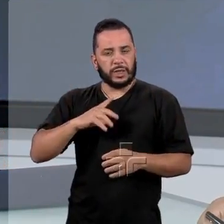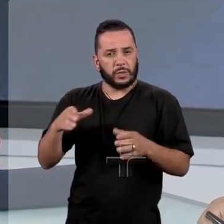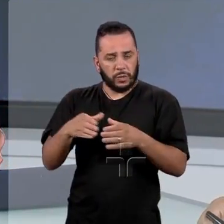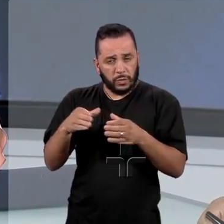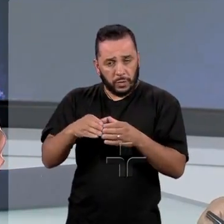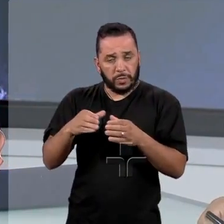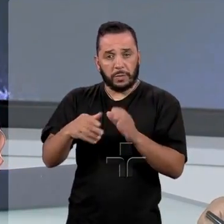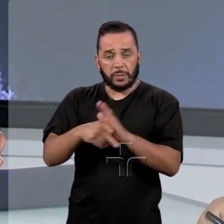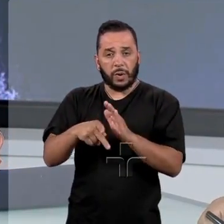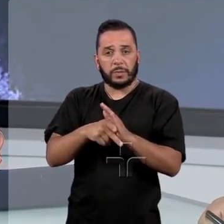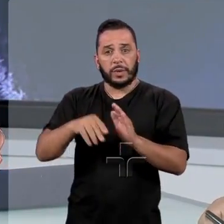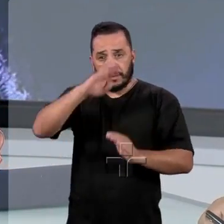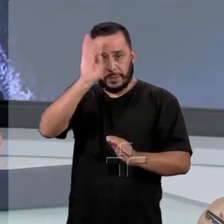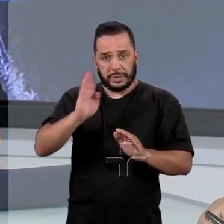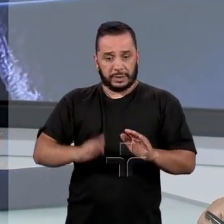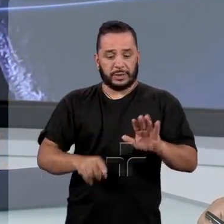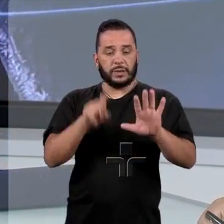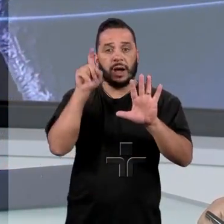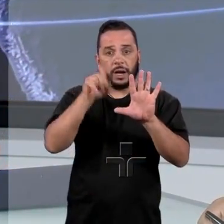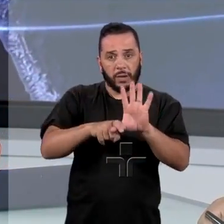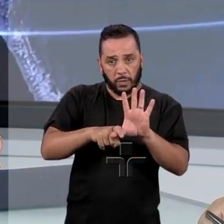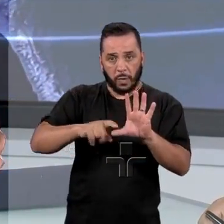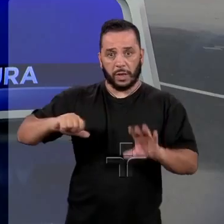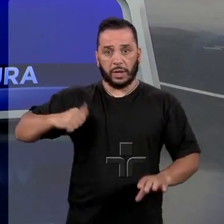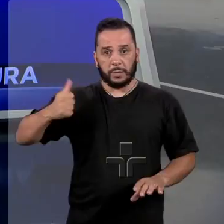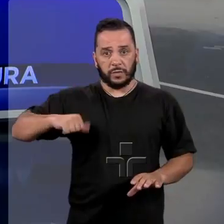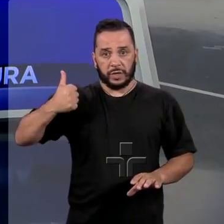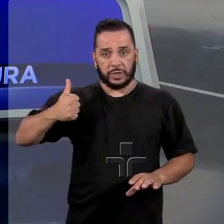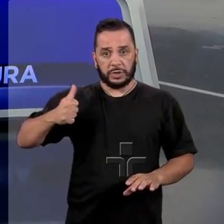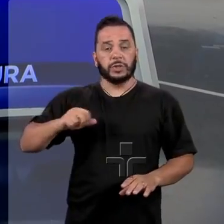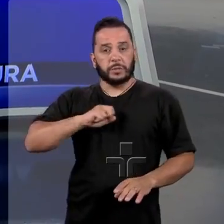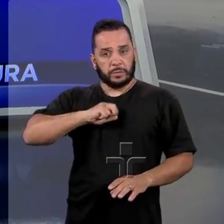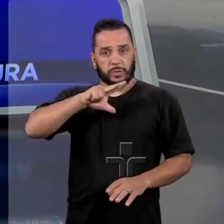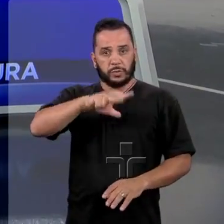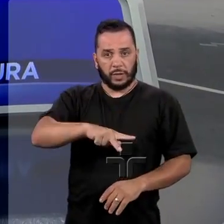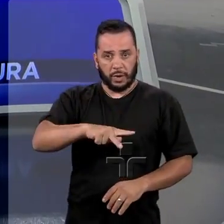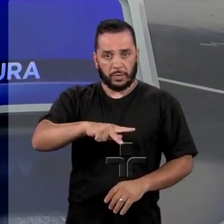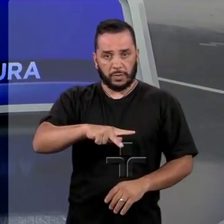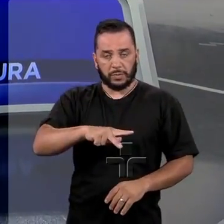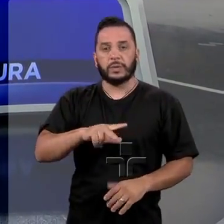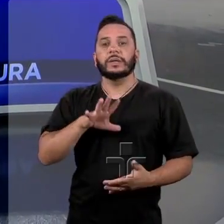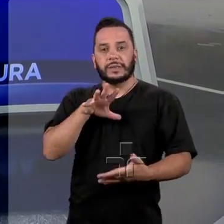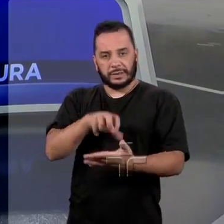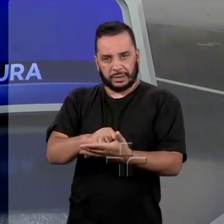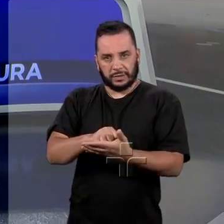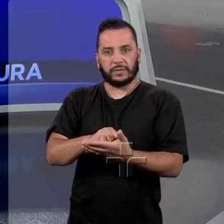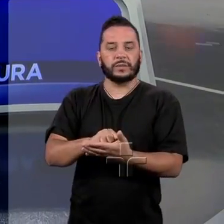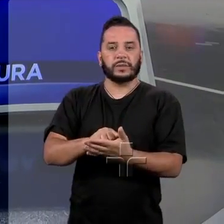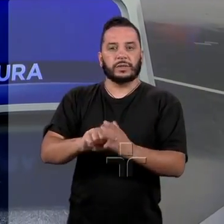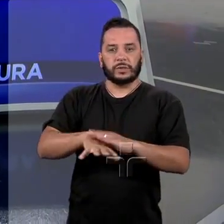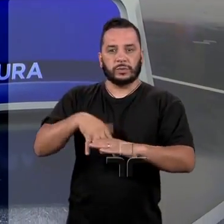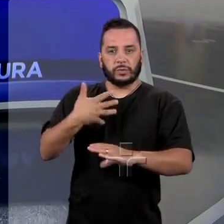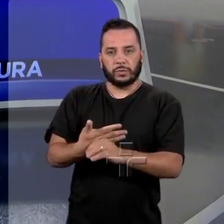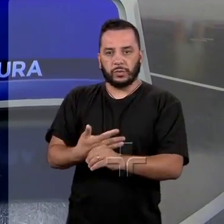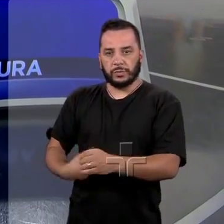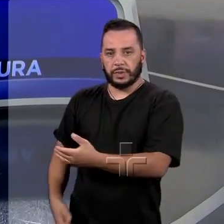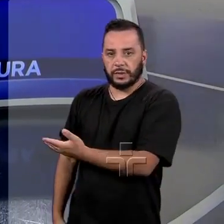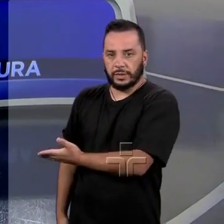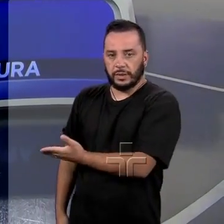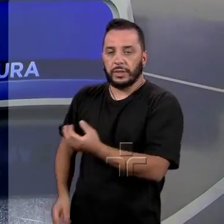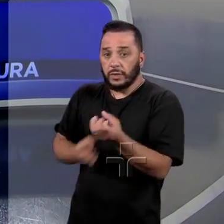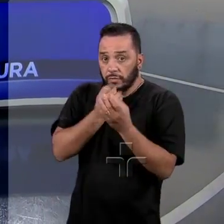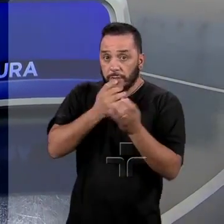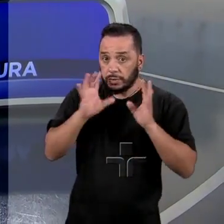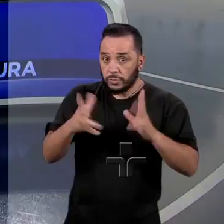do Brasil, Angola, Cabo Verde e Portugal. Inscreva-se no nosso canal no YouTube para ser notificado sobre tudo o que acontece